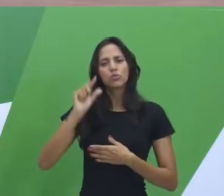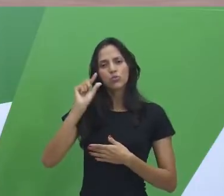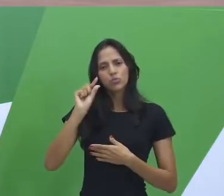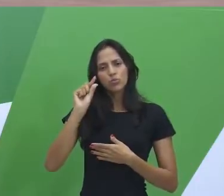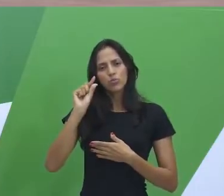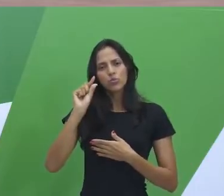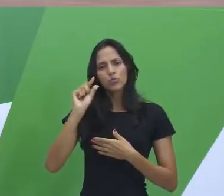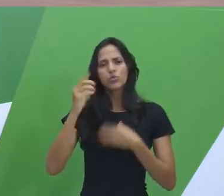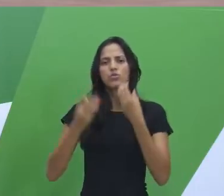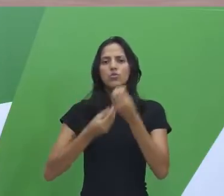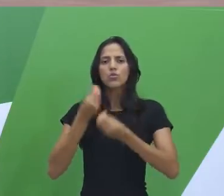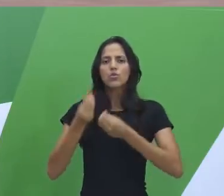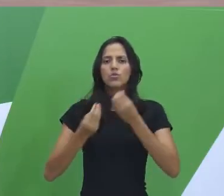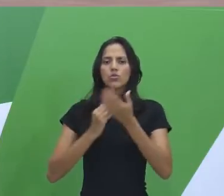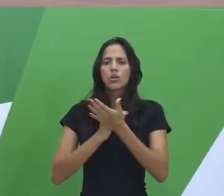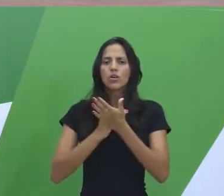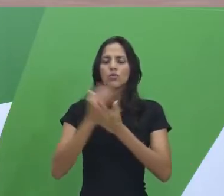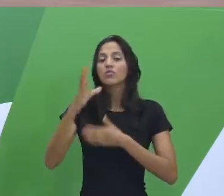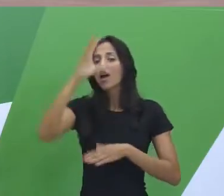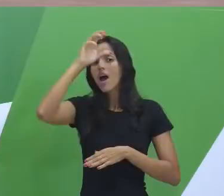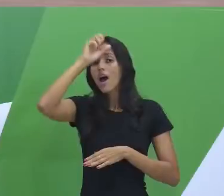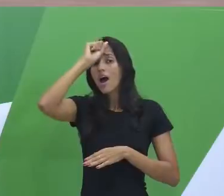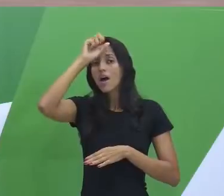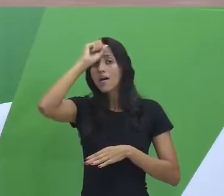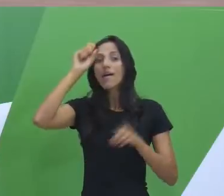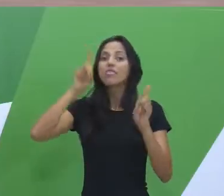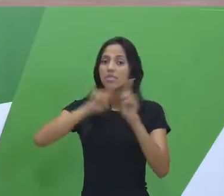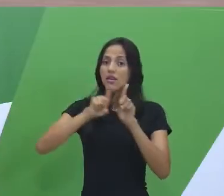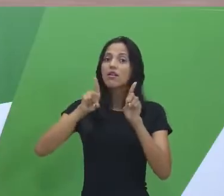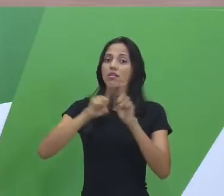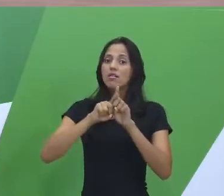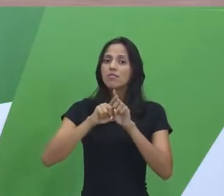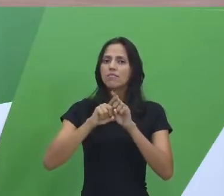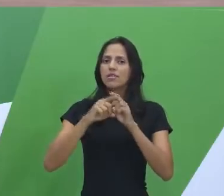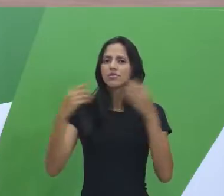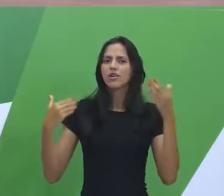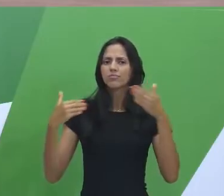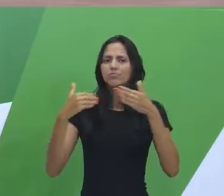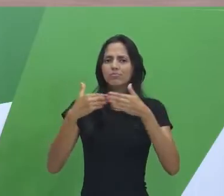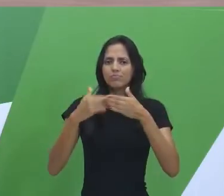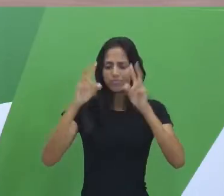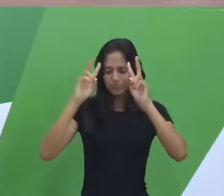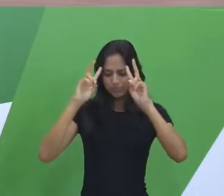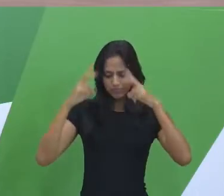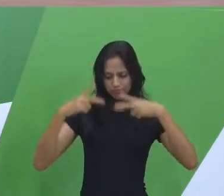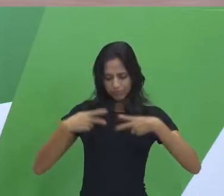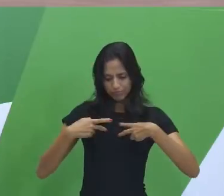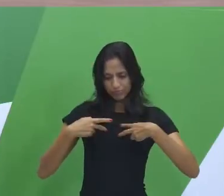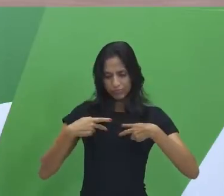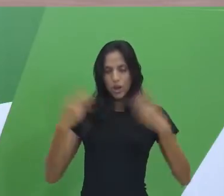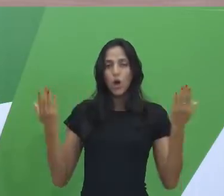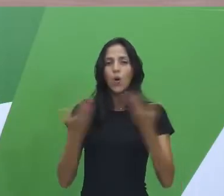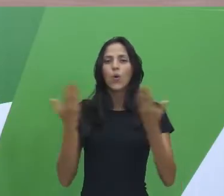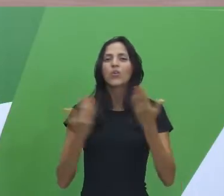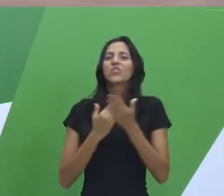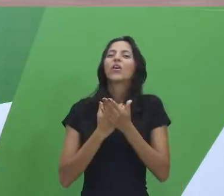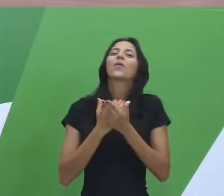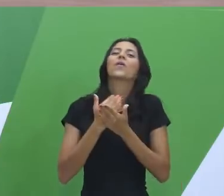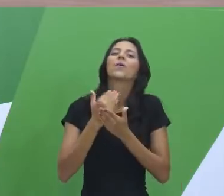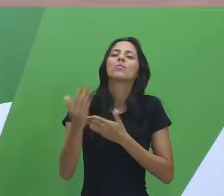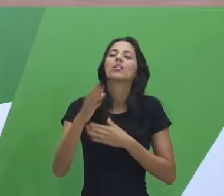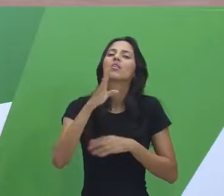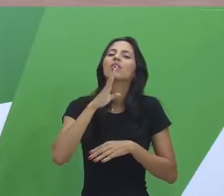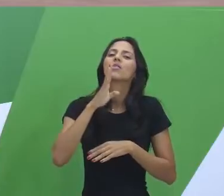atividade de aprendizagem ativa, por estar próxima do ser humano, nós vamos começar a passear com